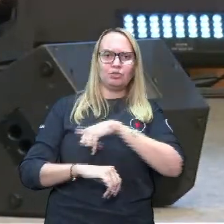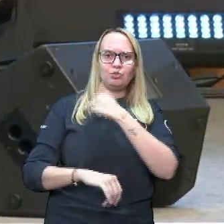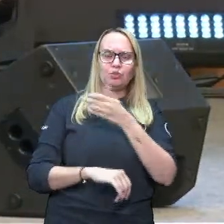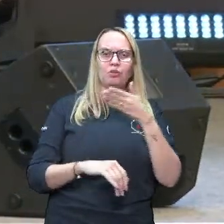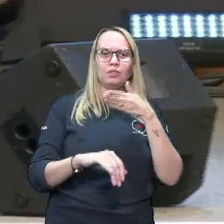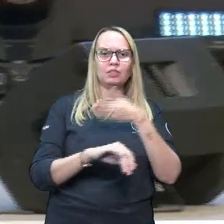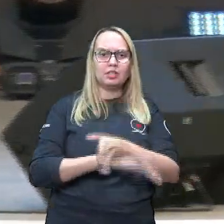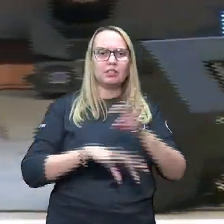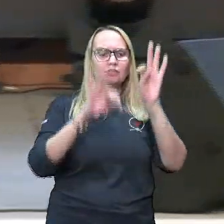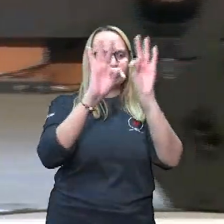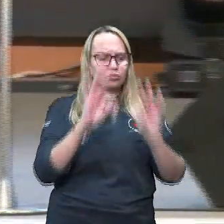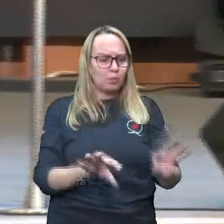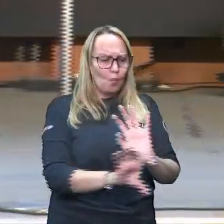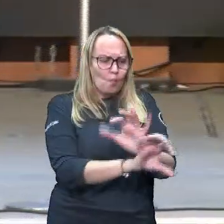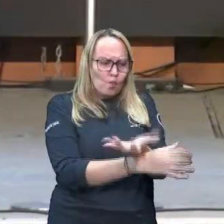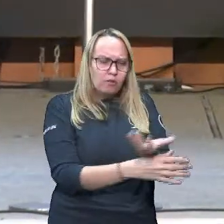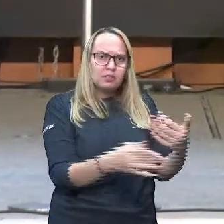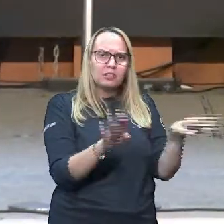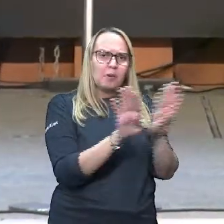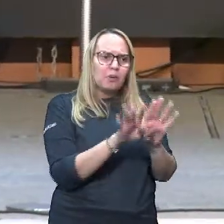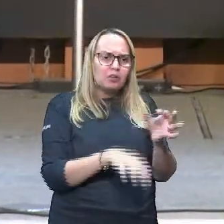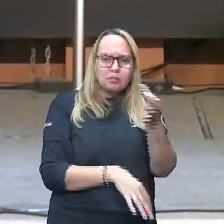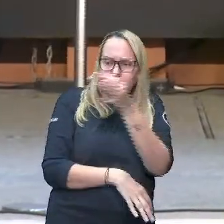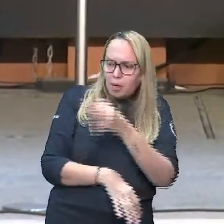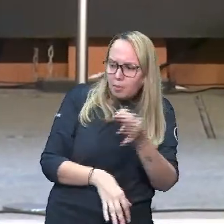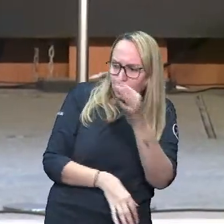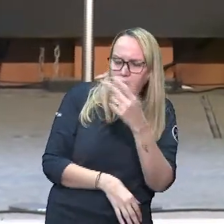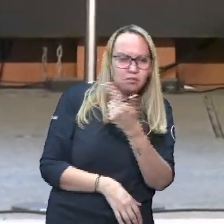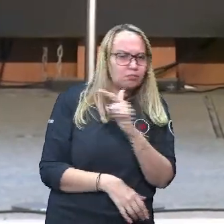tem um coxo na porta, ele fala: me dá uma esmola. Ele fala: não